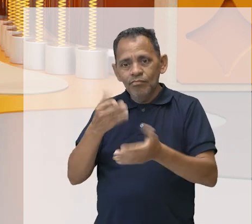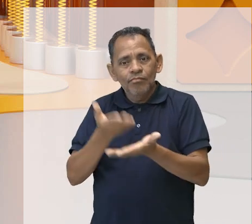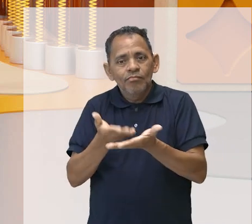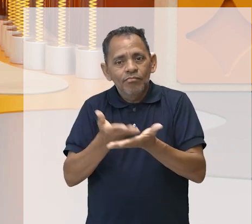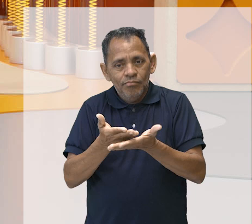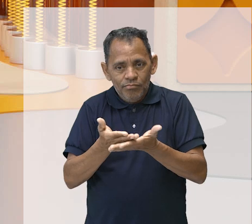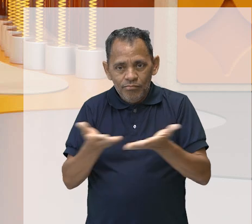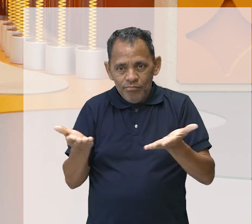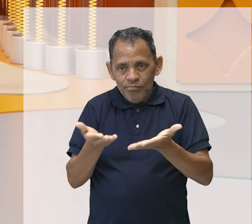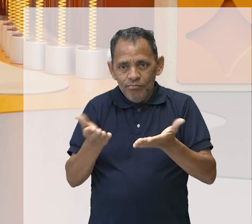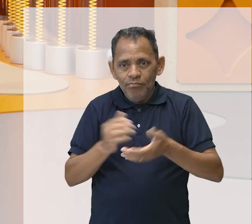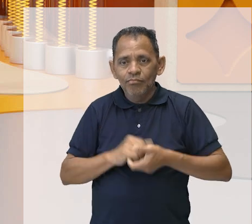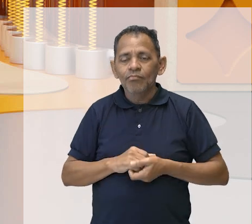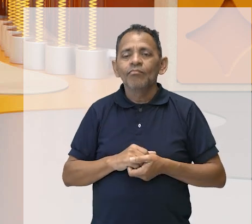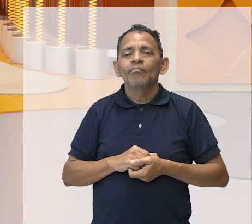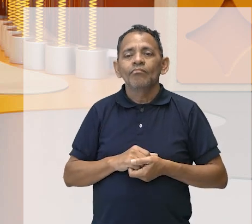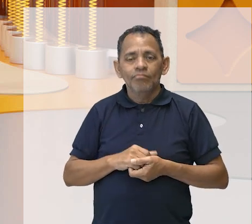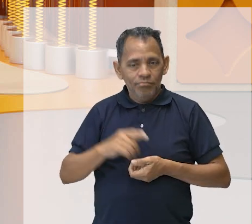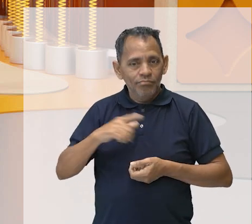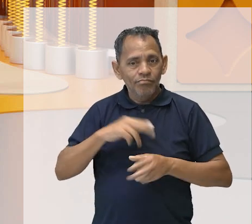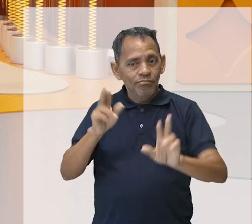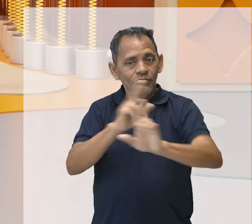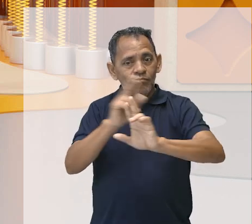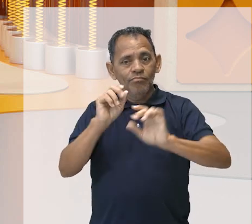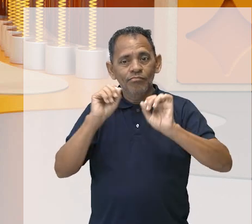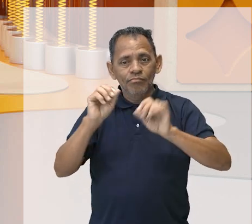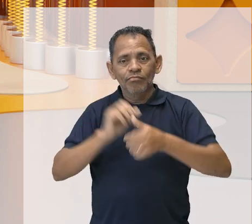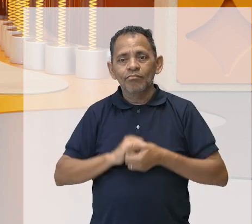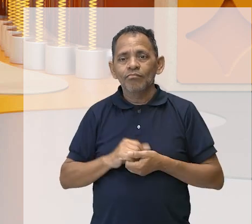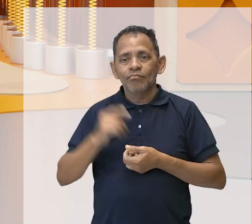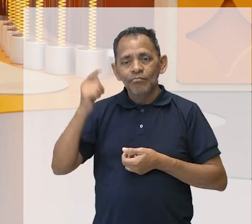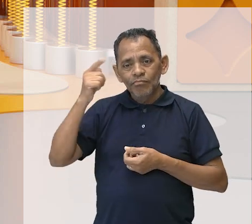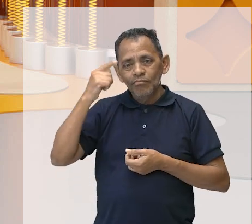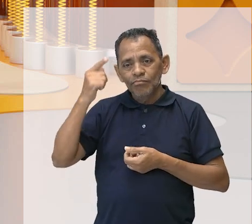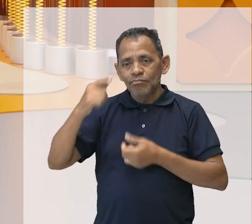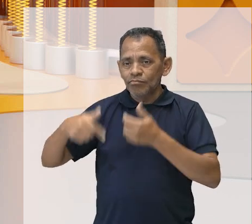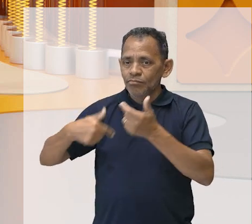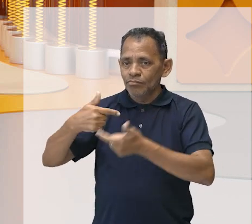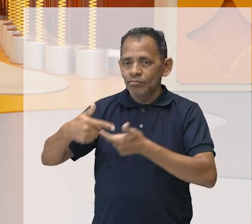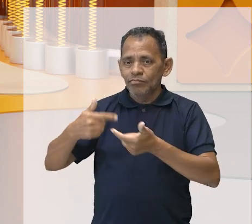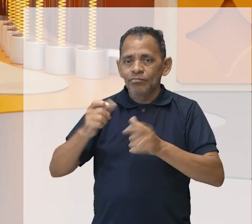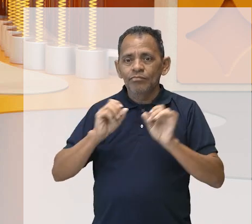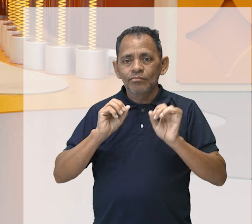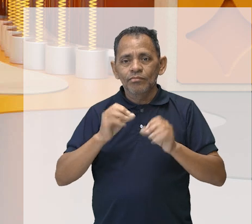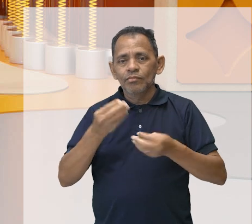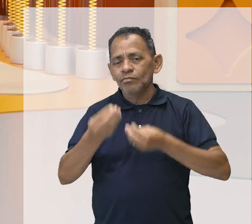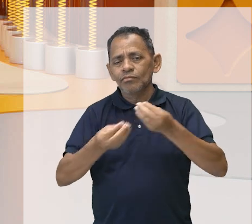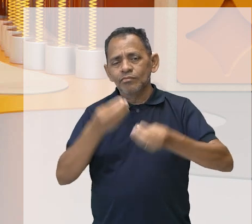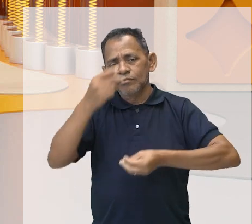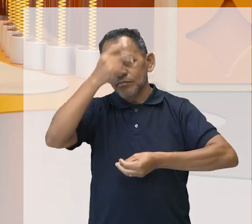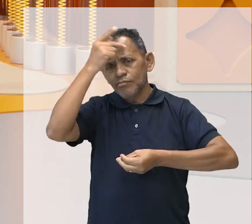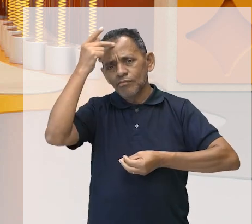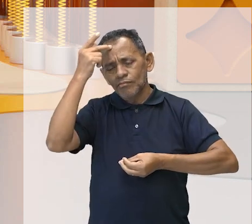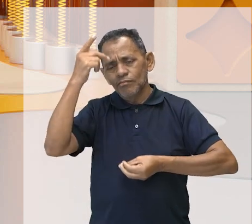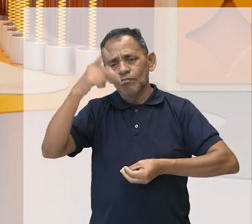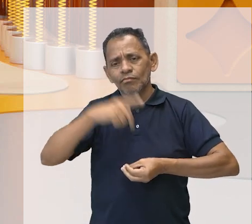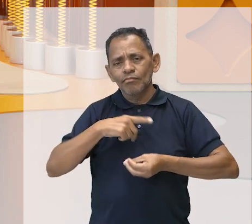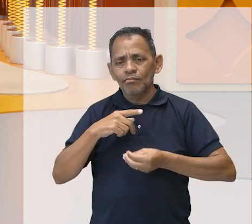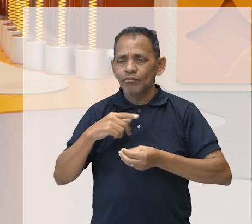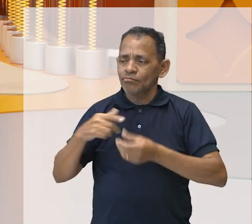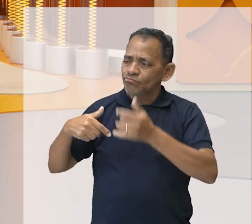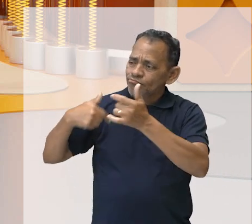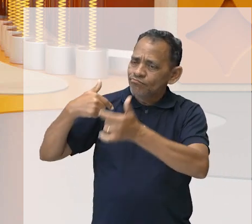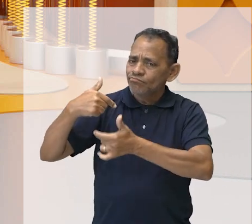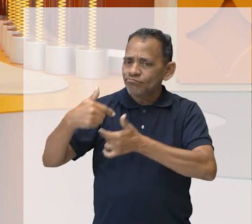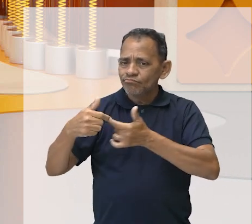estudamos, e isso vai estar relacionado ao quê? A concepção do trabalho, como é que as pessoas elas acabam trabalhando